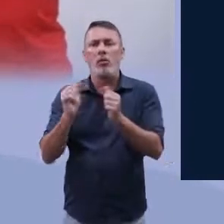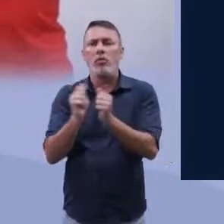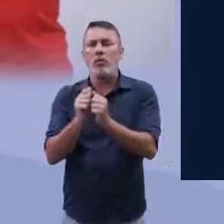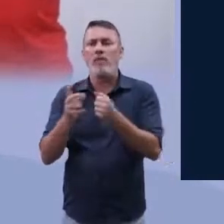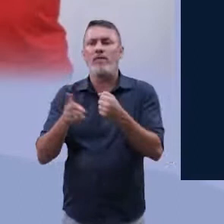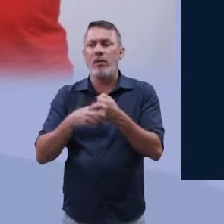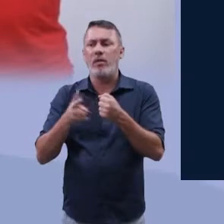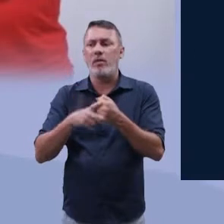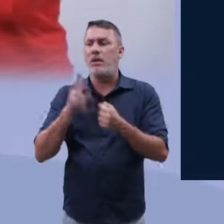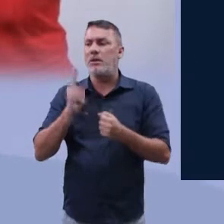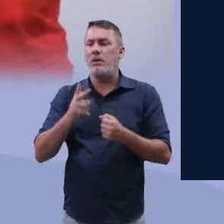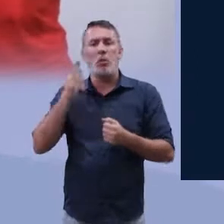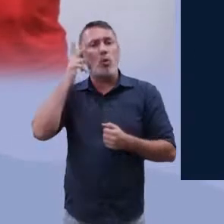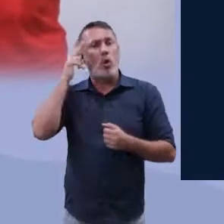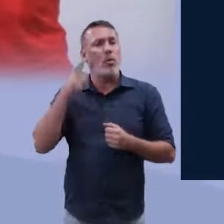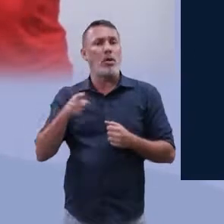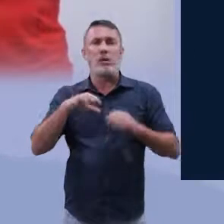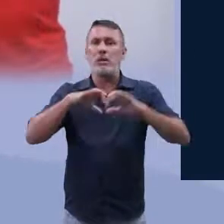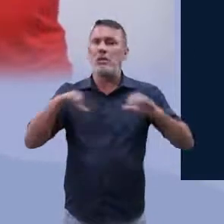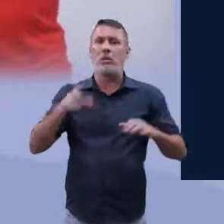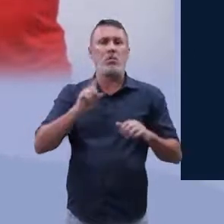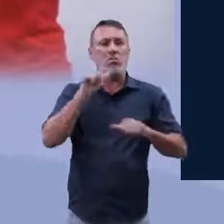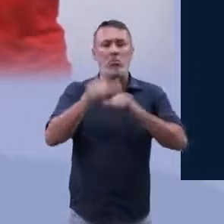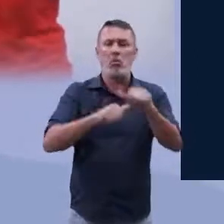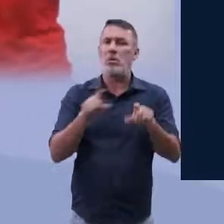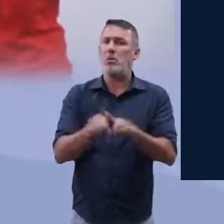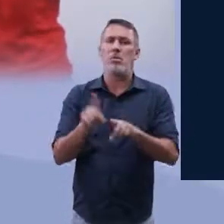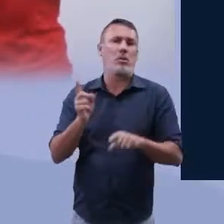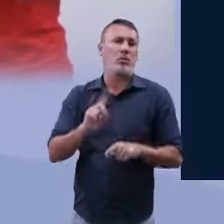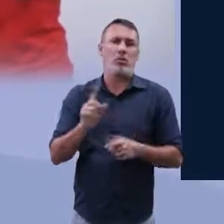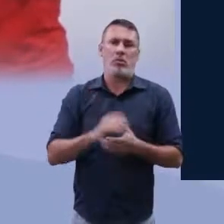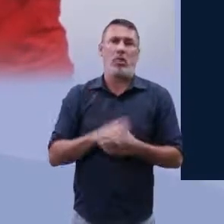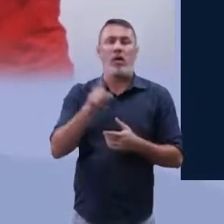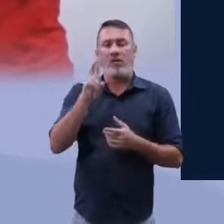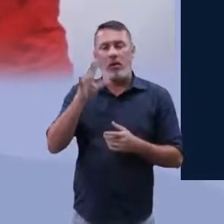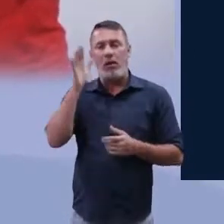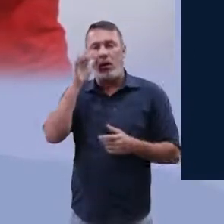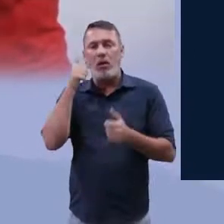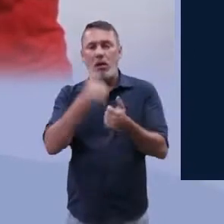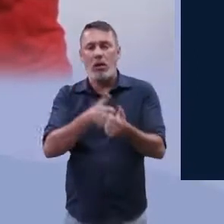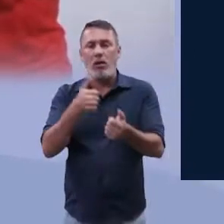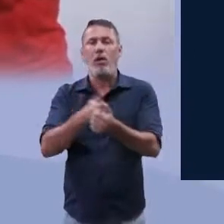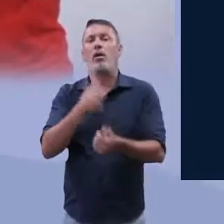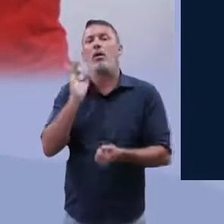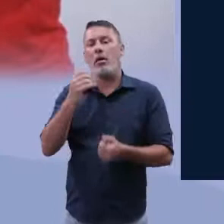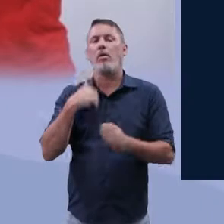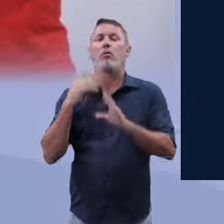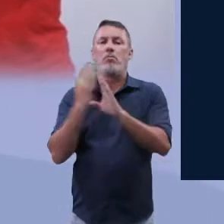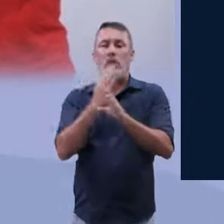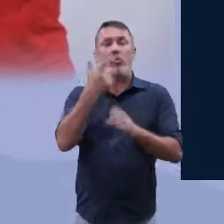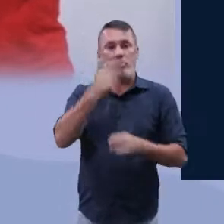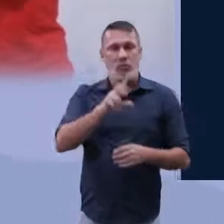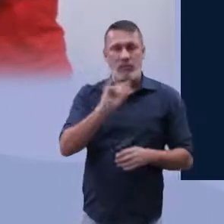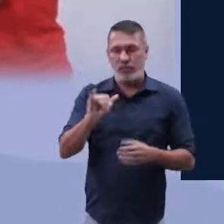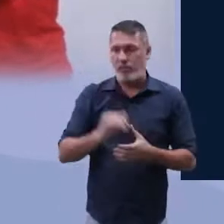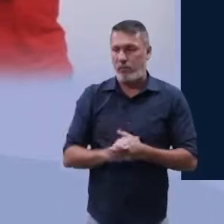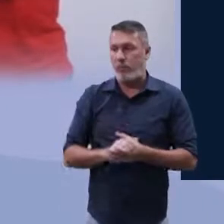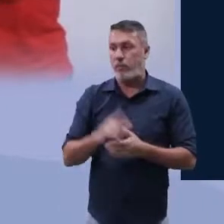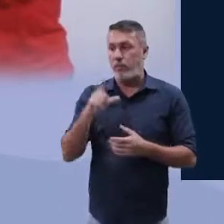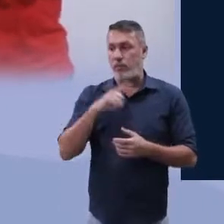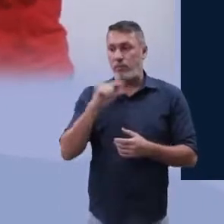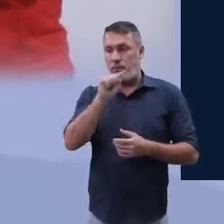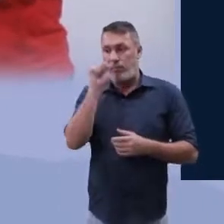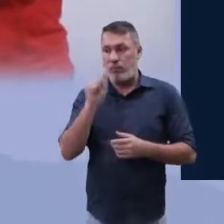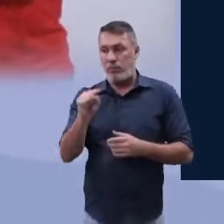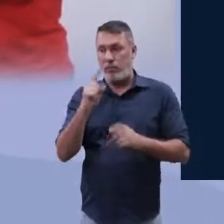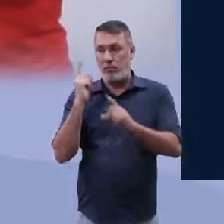esse verbo está normal, não está alterado. Depois você dá uma conferida. Mas a gente vai conferir de novo agora. Na